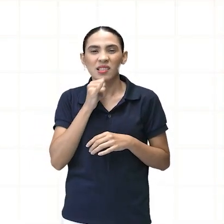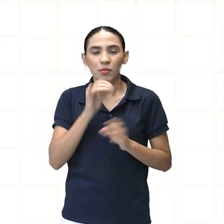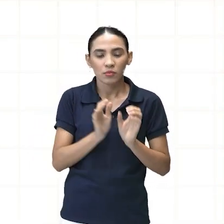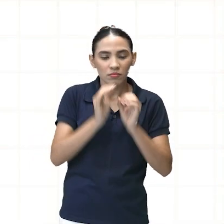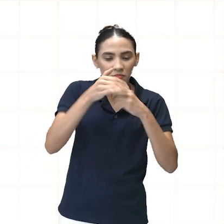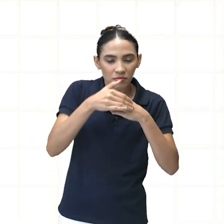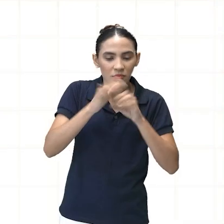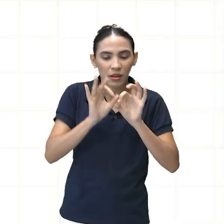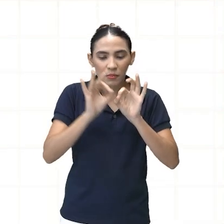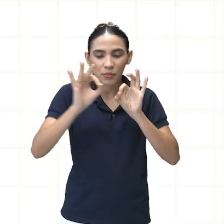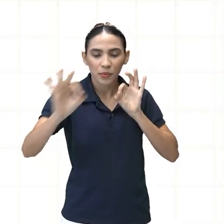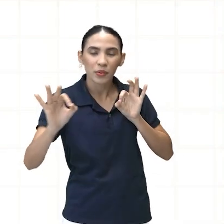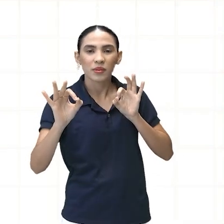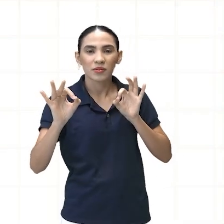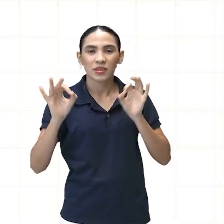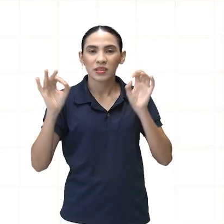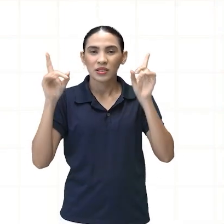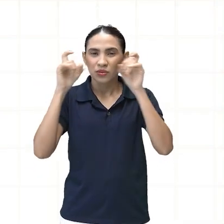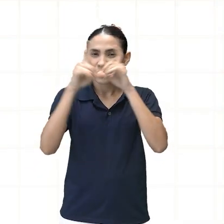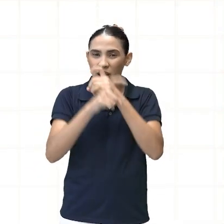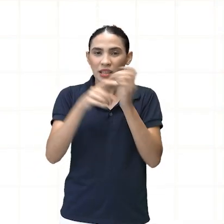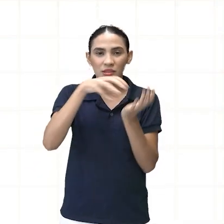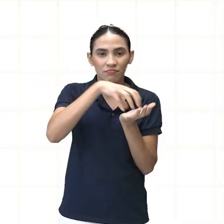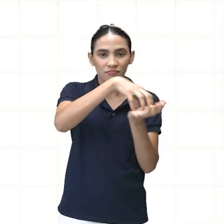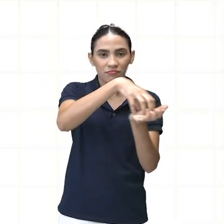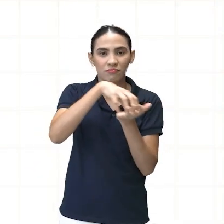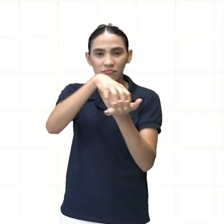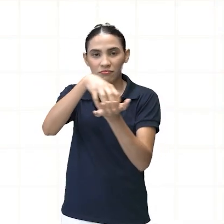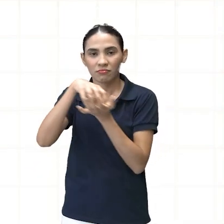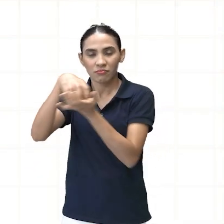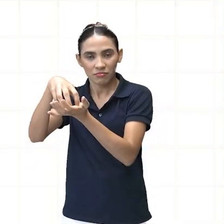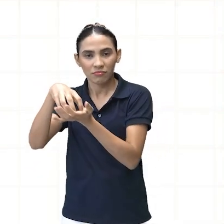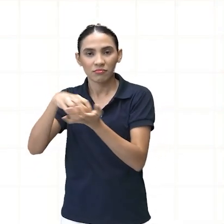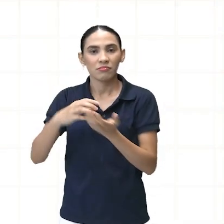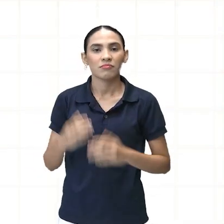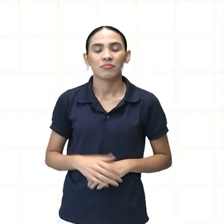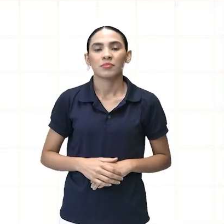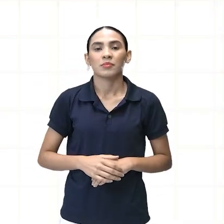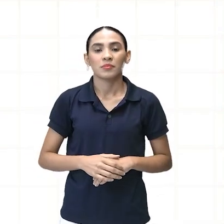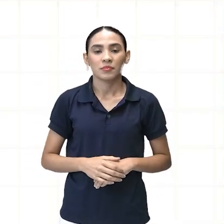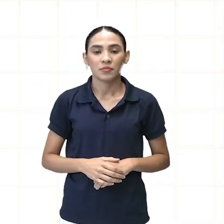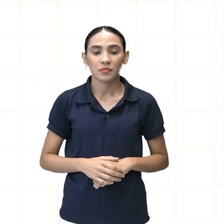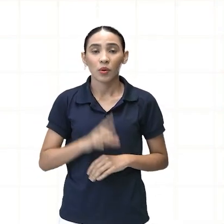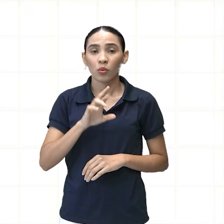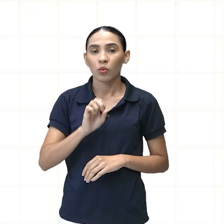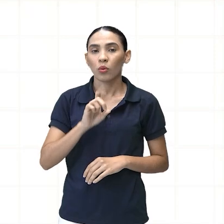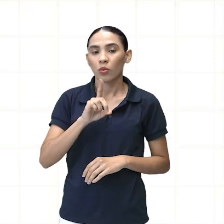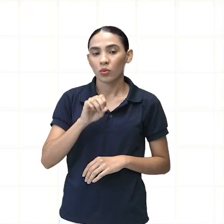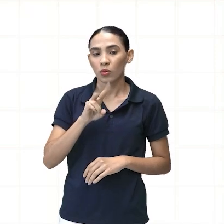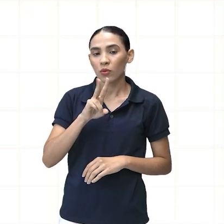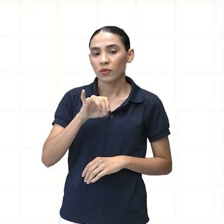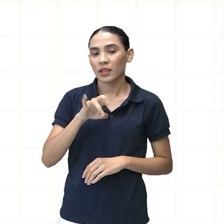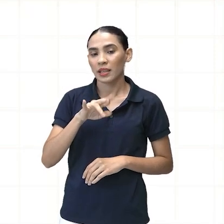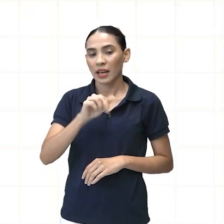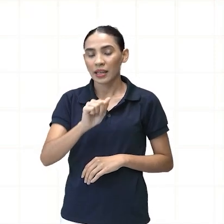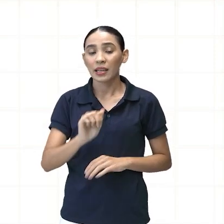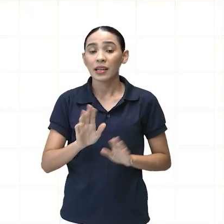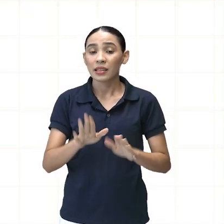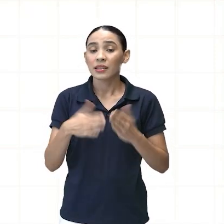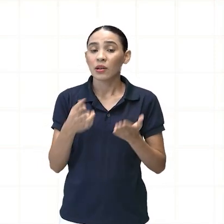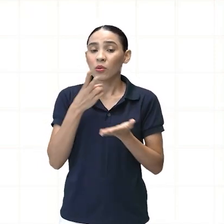ali, dessa dificuldade de acesso por modais de transporte como o rodoviário, por exemplo, certo? Bem,